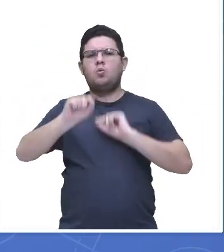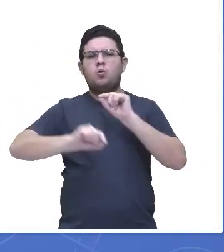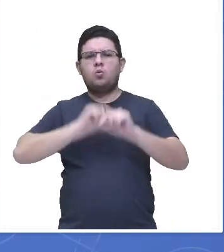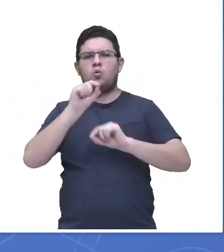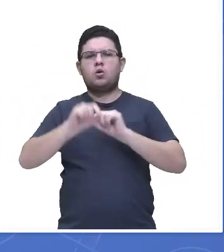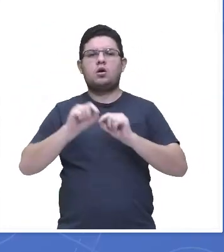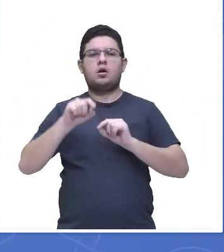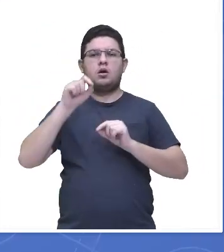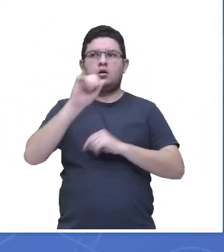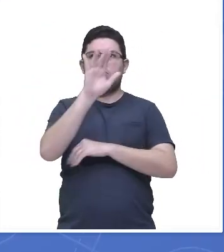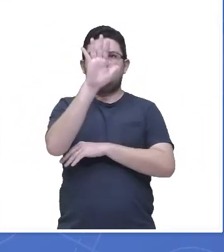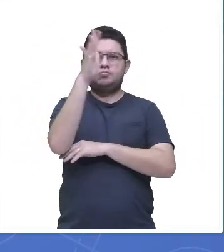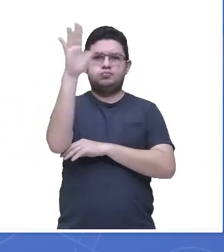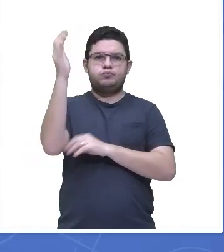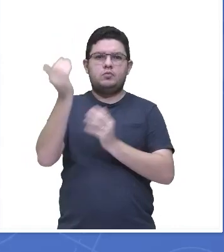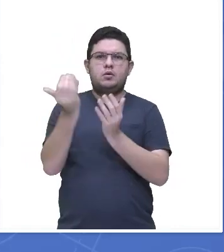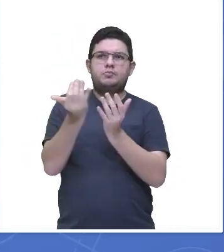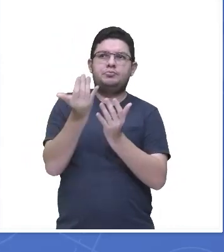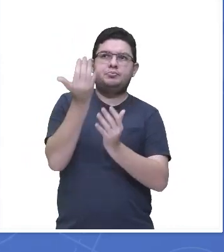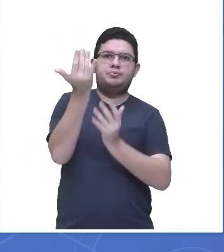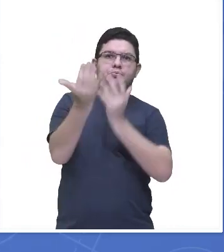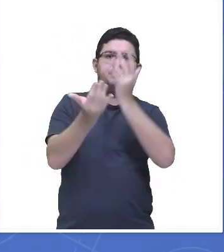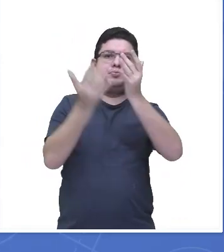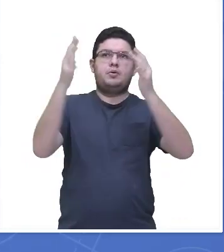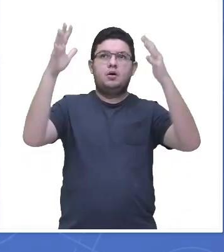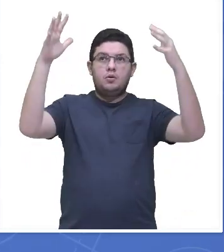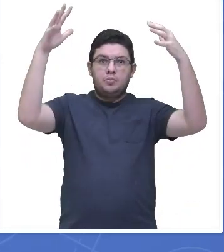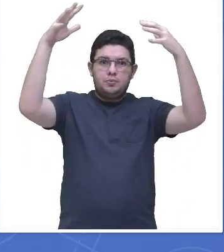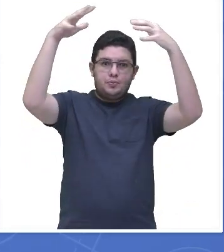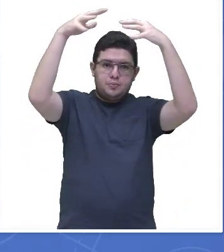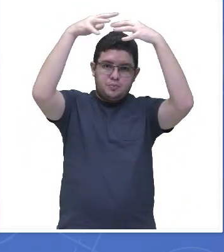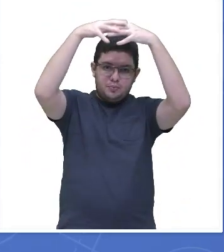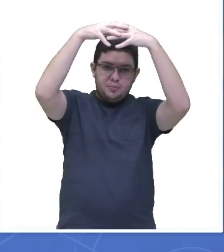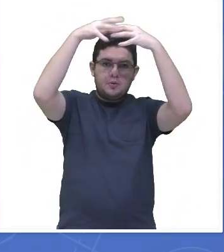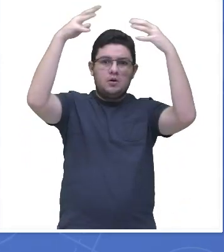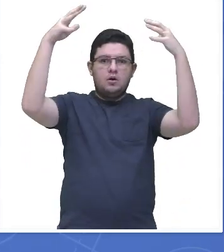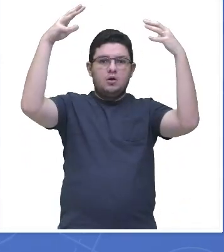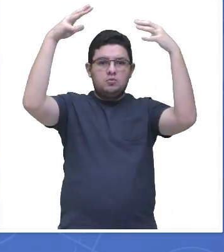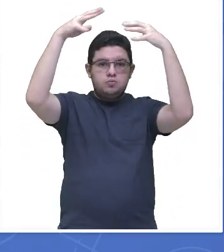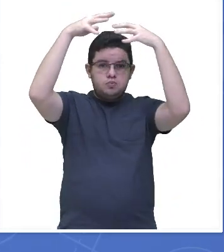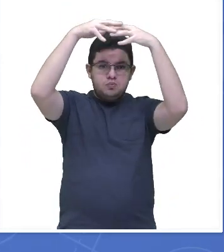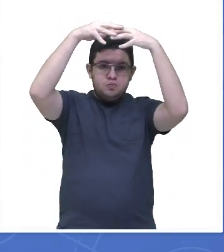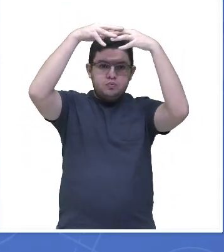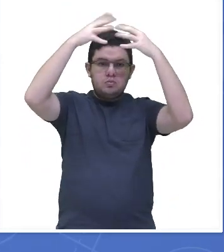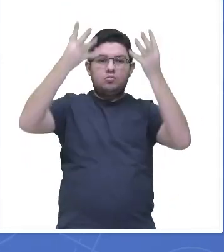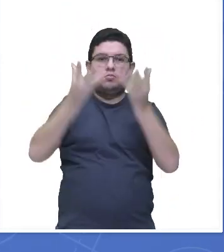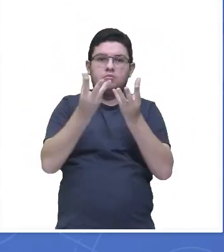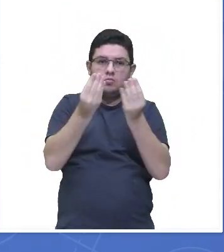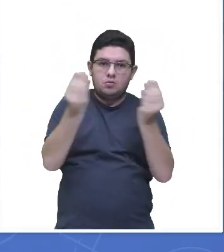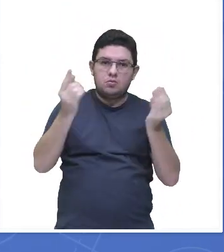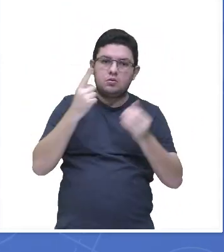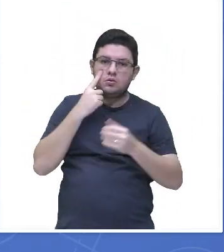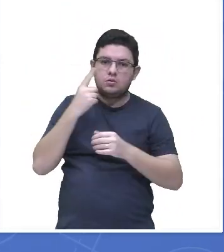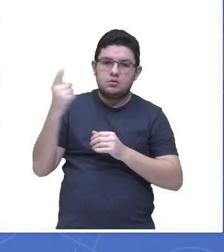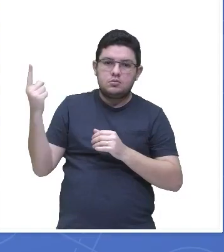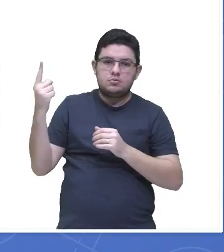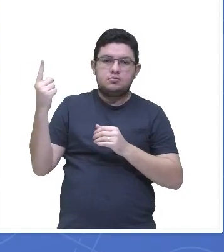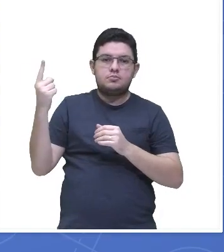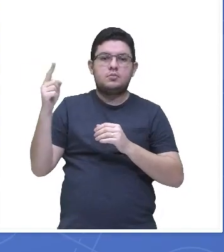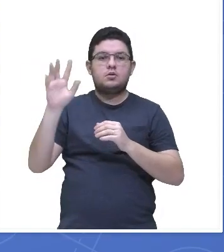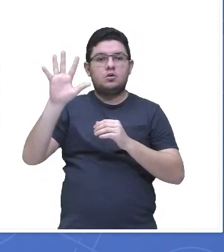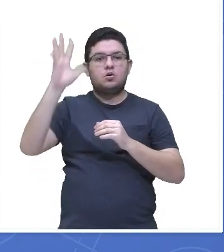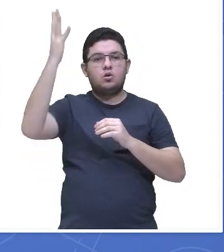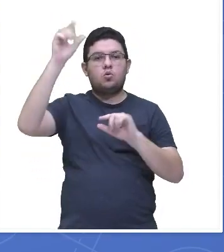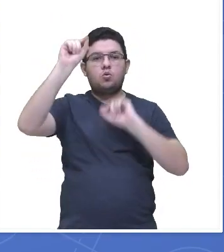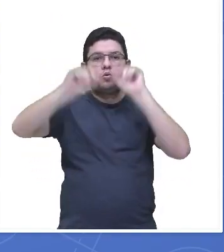floresta e acaba formando uma quantidade de nuvens gigantesca, formando inclusive chuvas que vão embora para